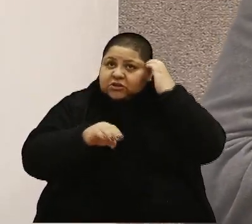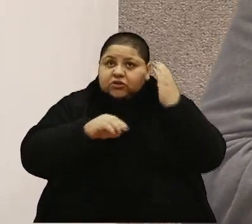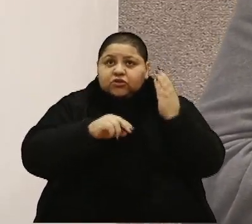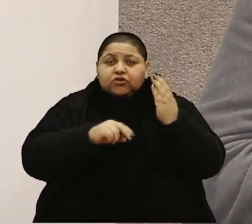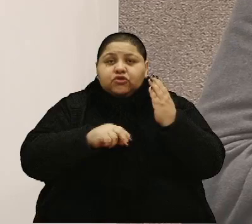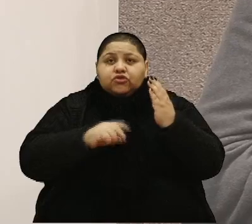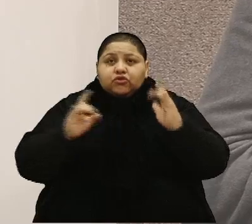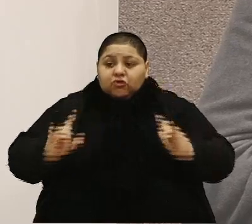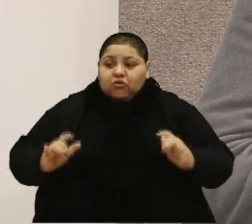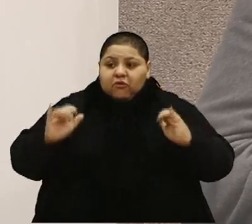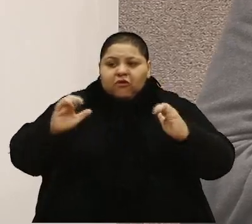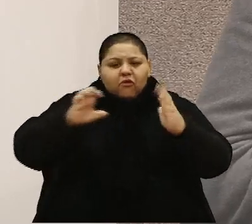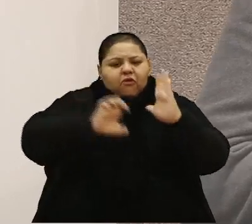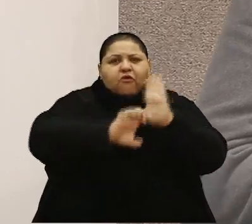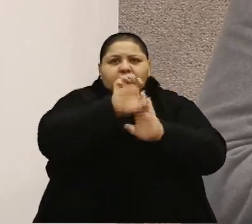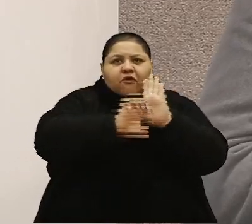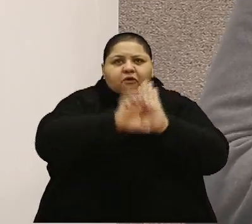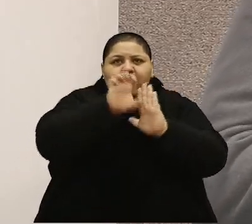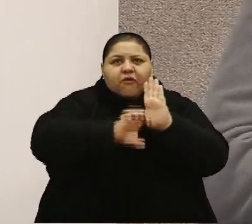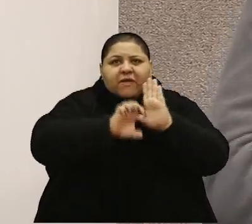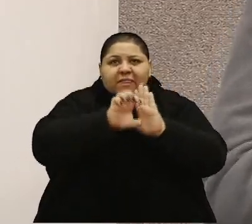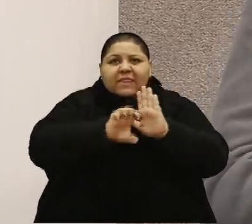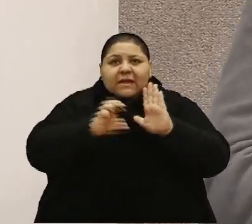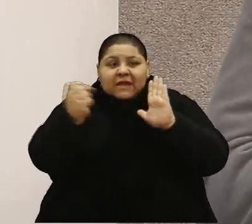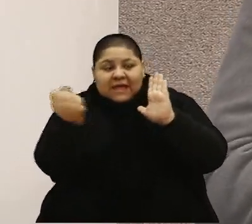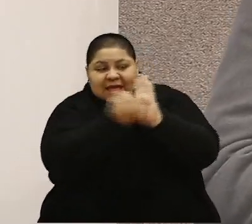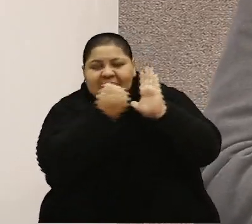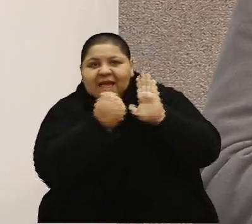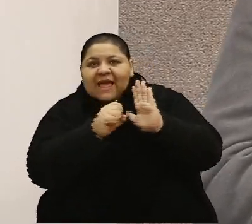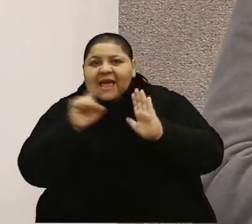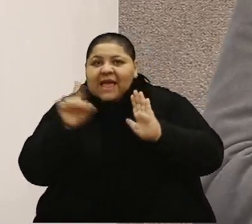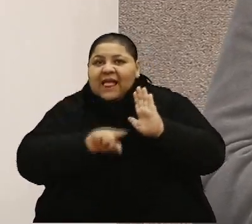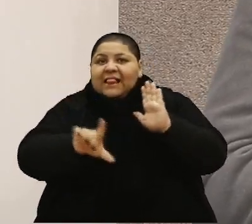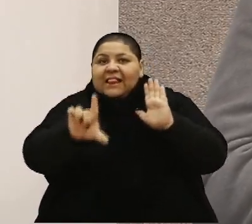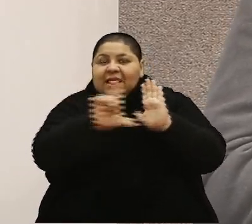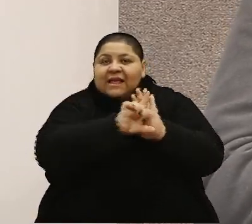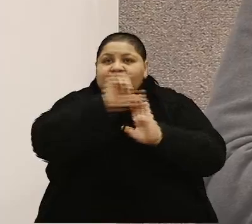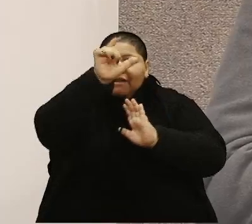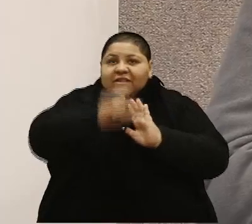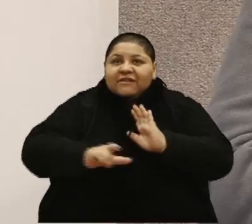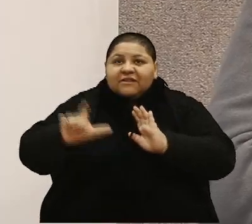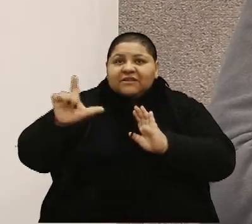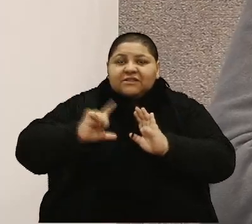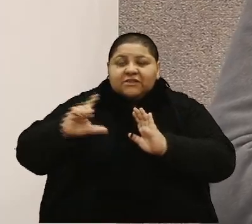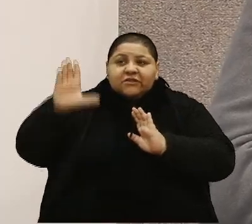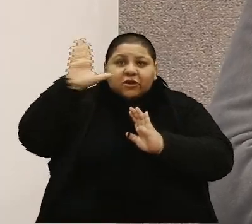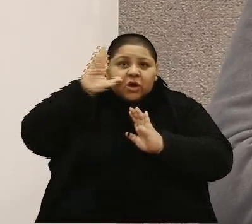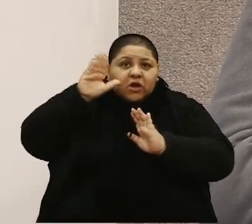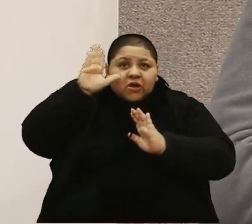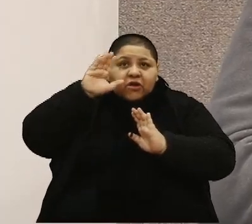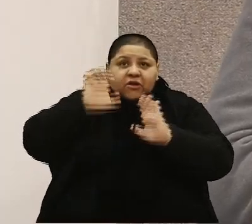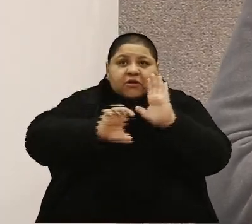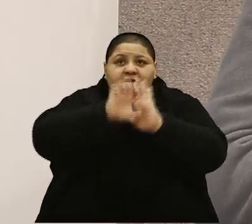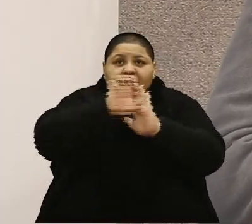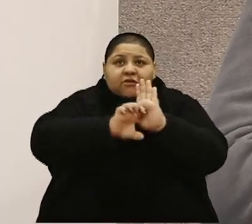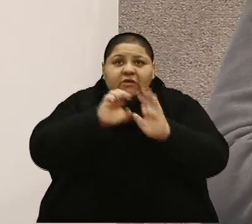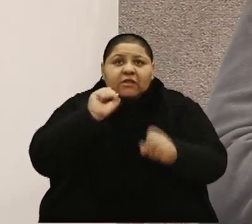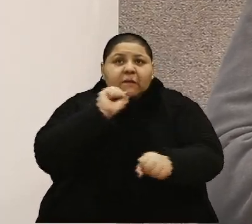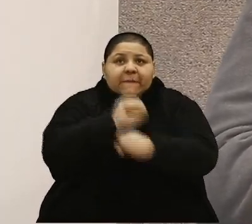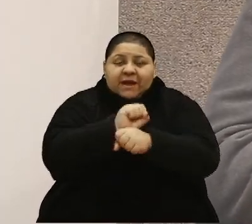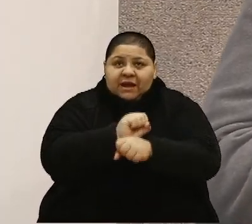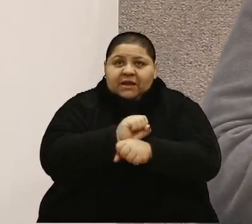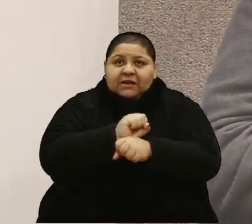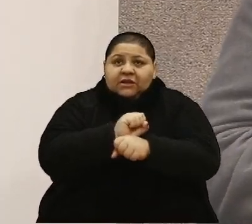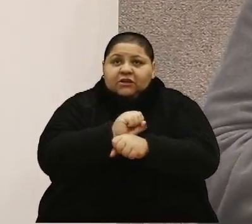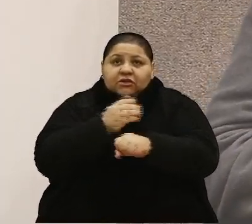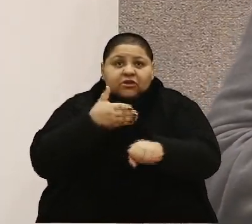elevador, inclusive aqui o da casa deve ter lá o selo na porta do elevador, é lei isso, gente. Que a pessoa tem que verificar se o elevador está parado no andar onde ela deseja